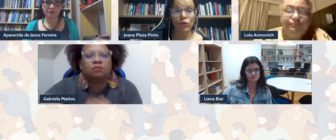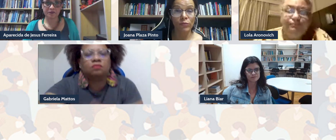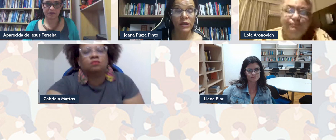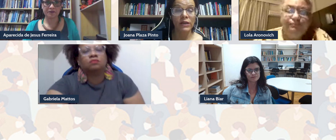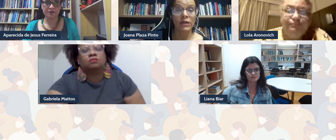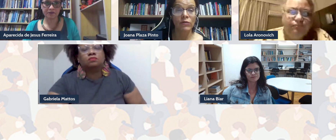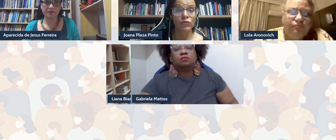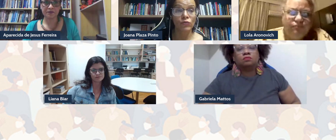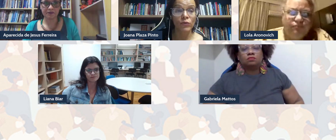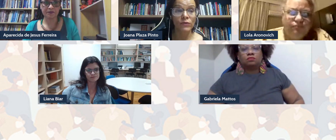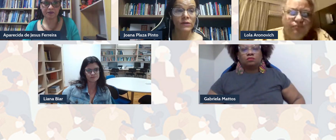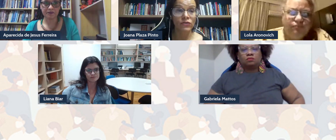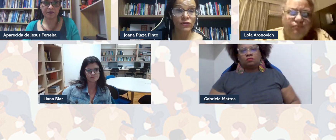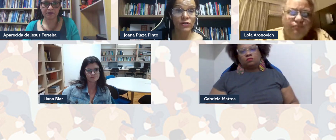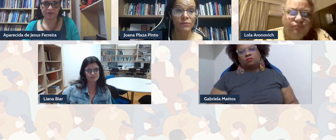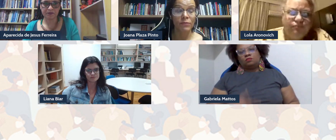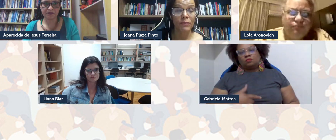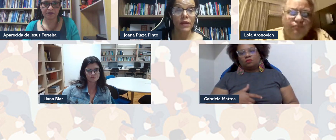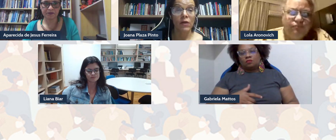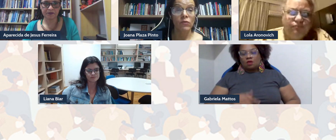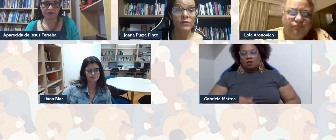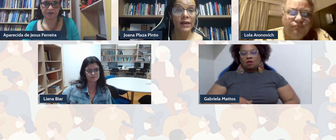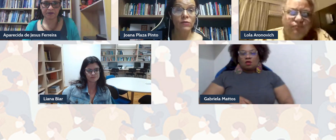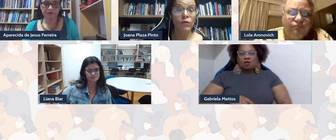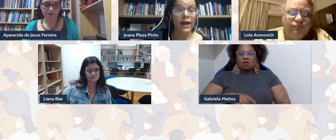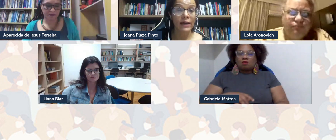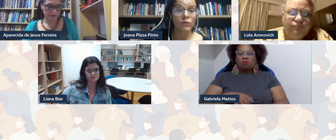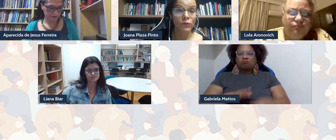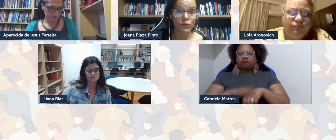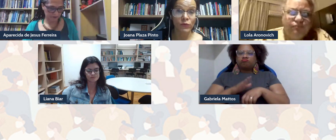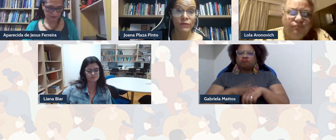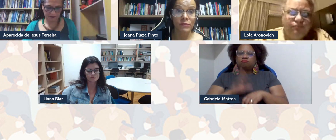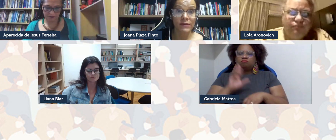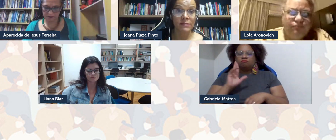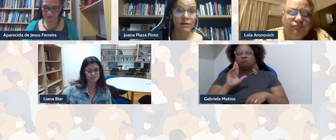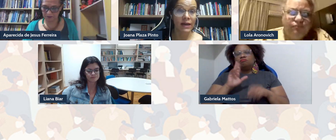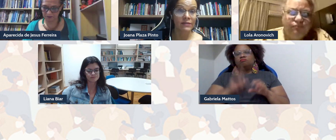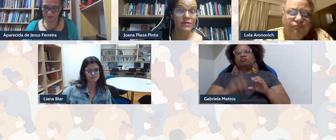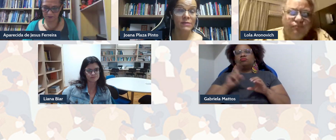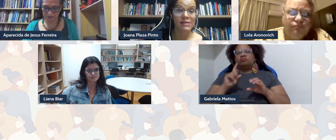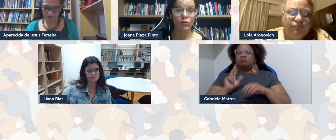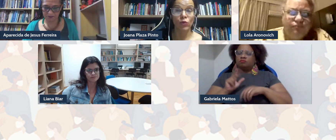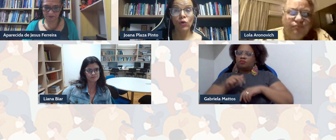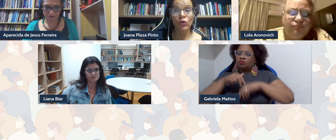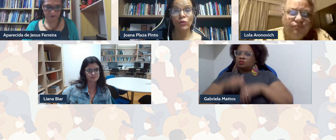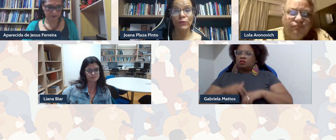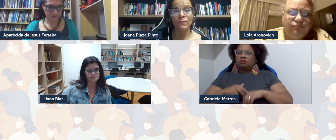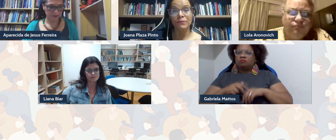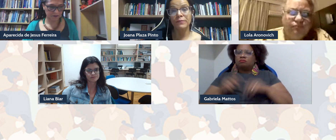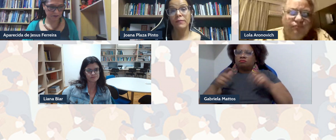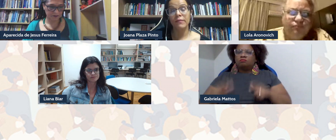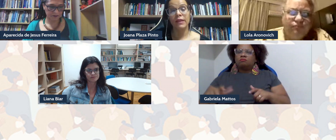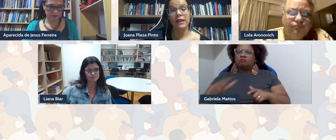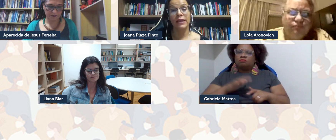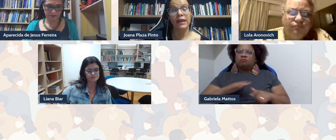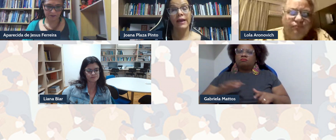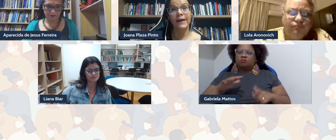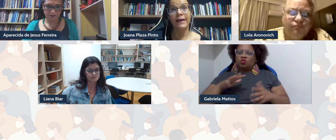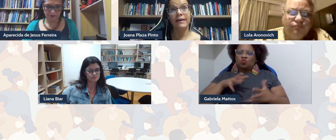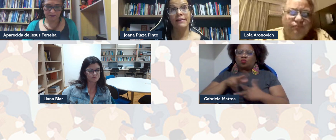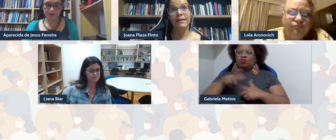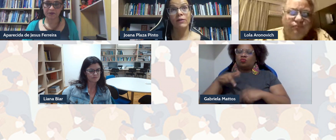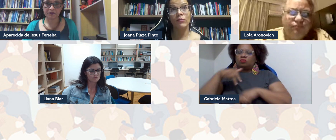de autonomia, ou de busca de um certo lugar no mundo, vamos dizer, cada vez mais autônomo,